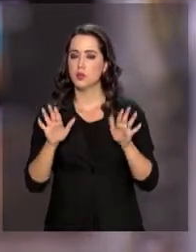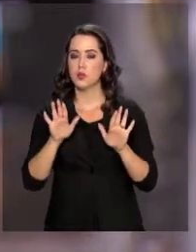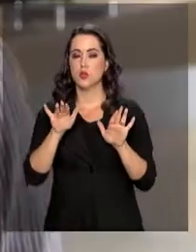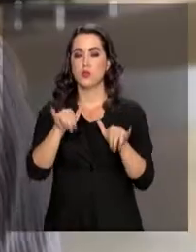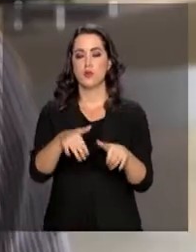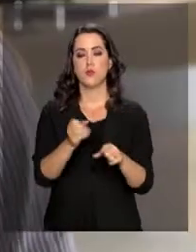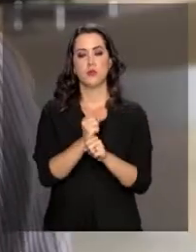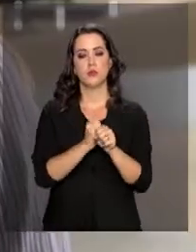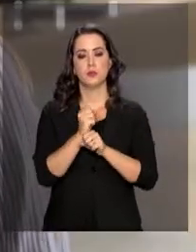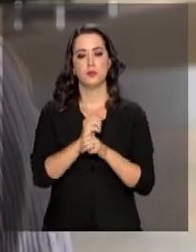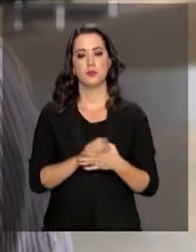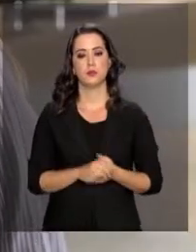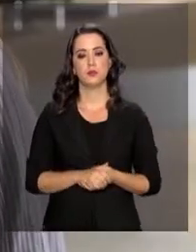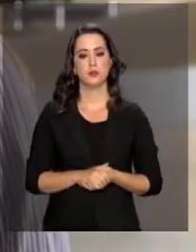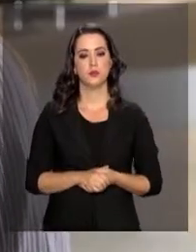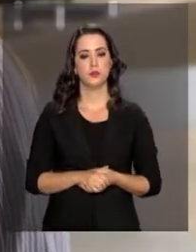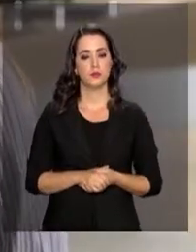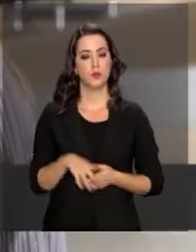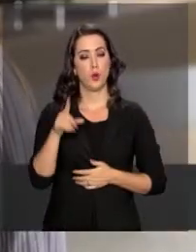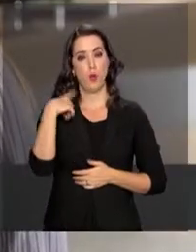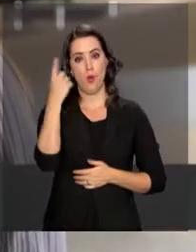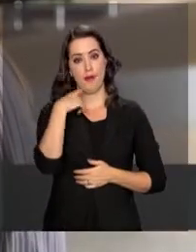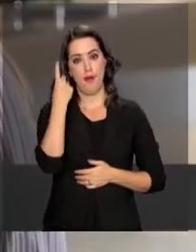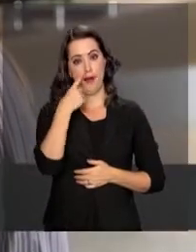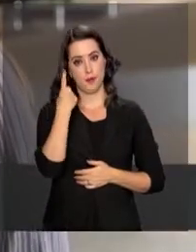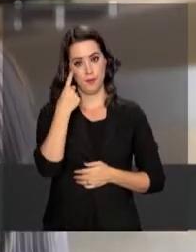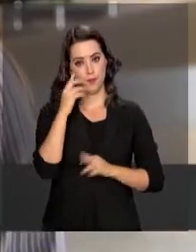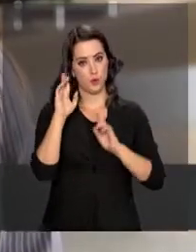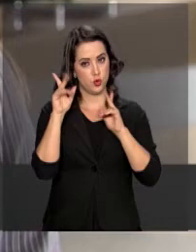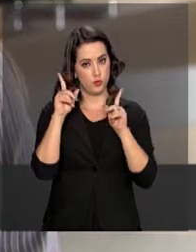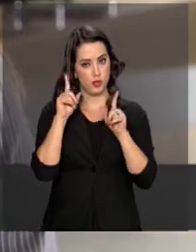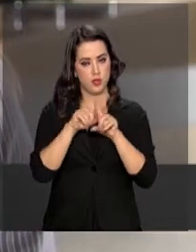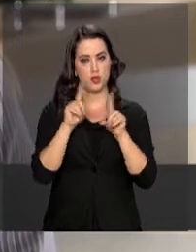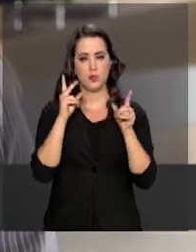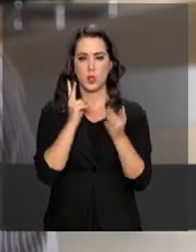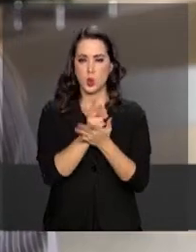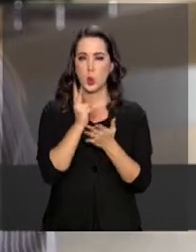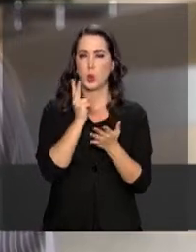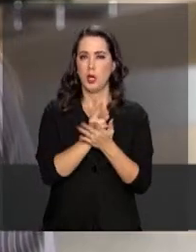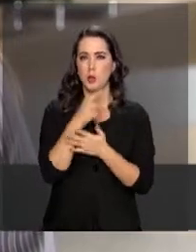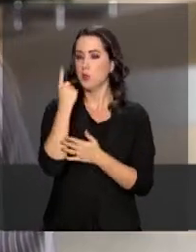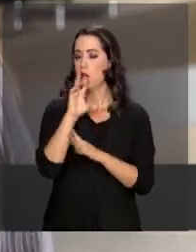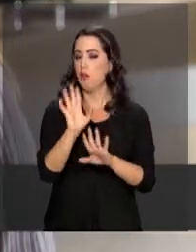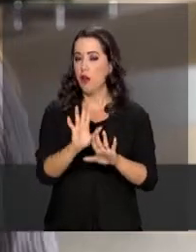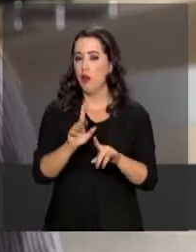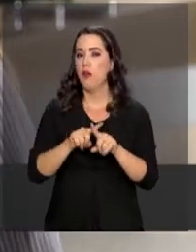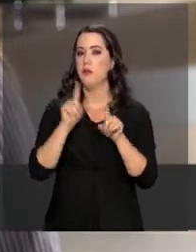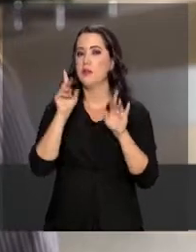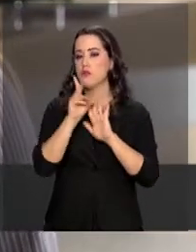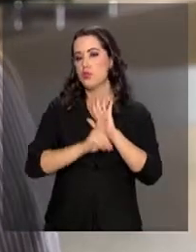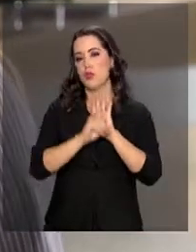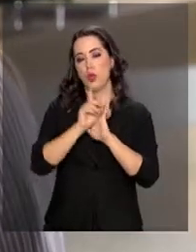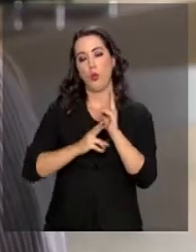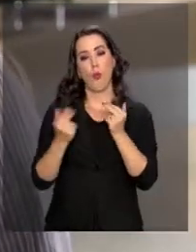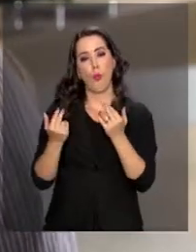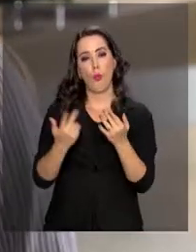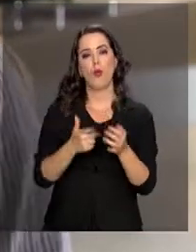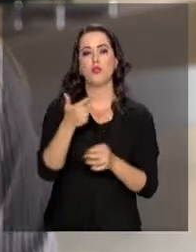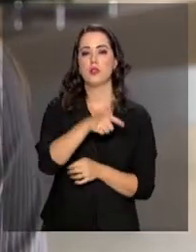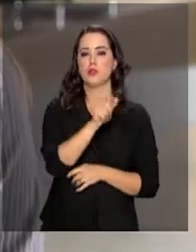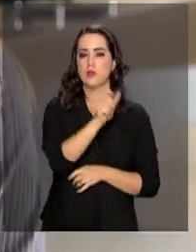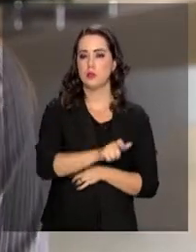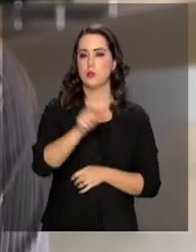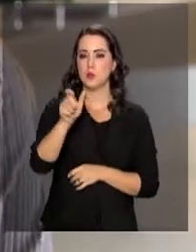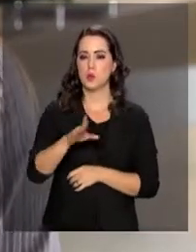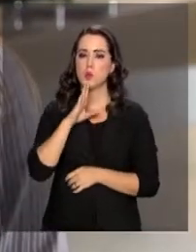ano agora intermitente apesar de ele não ter a jornada fixa ele tem todos os seus direitos que estão previstos no outro tipo de contrato de trabalho